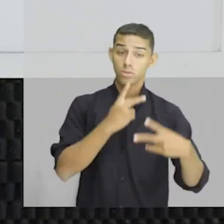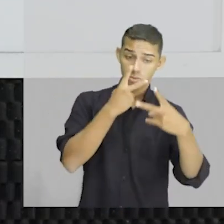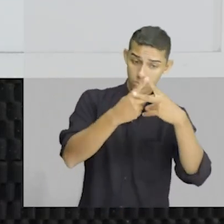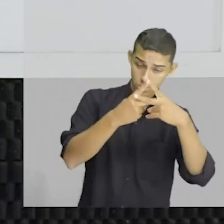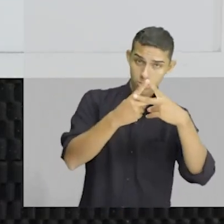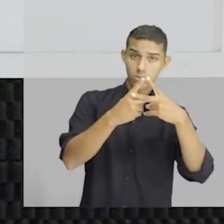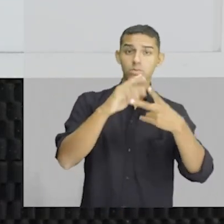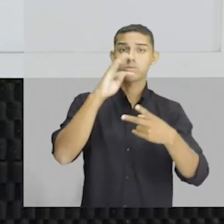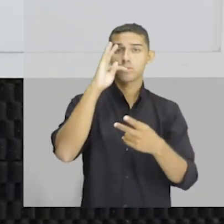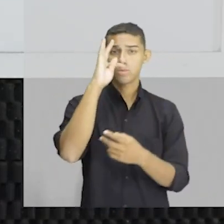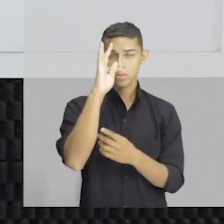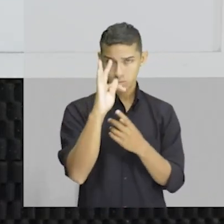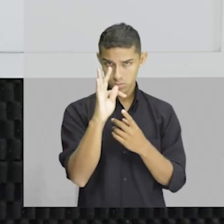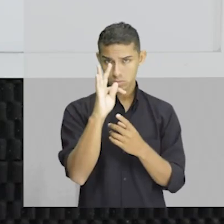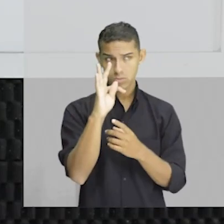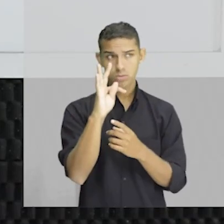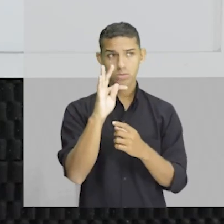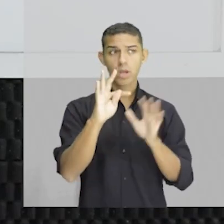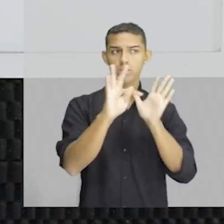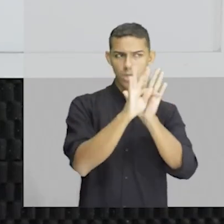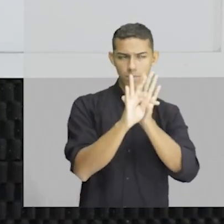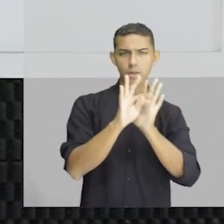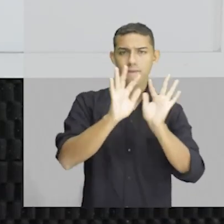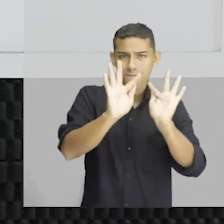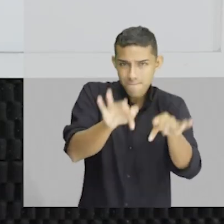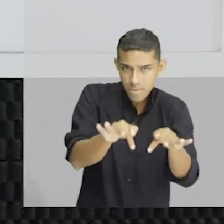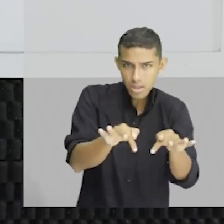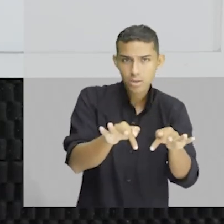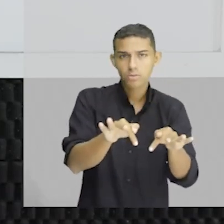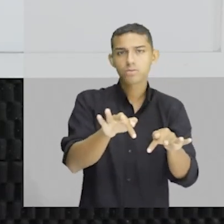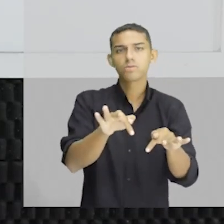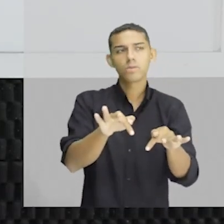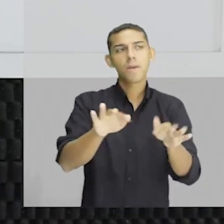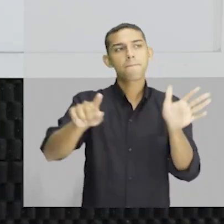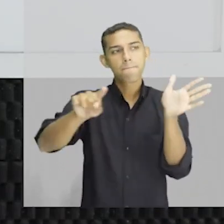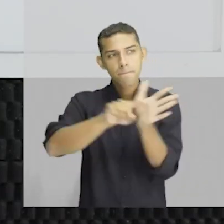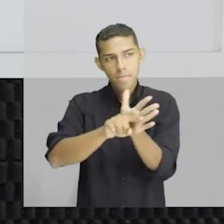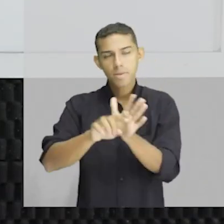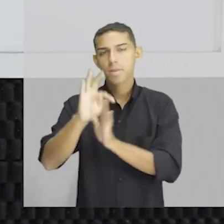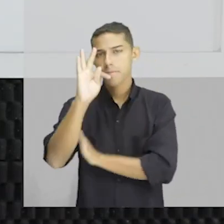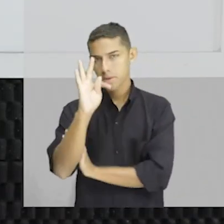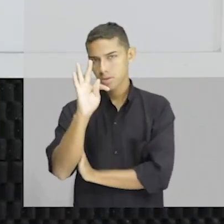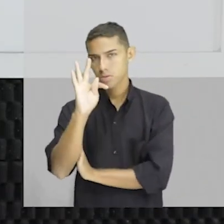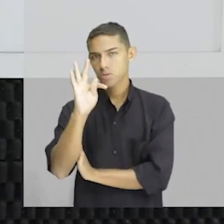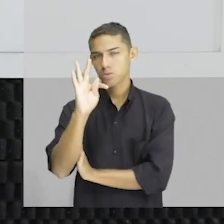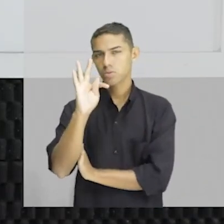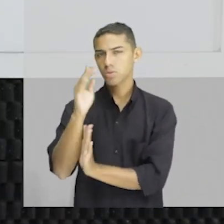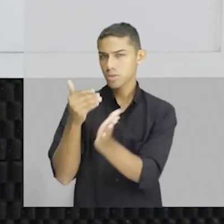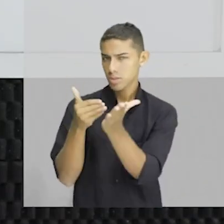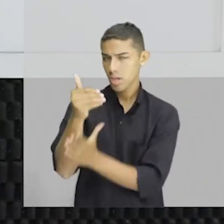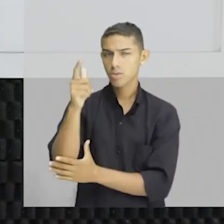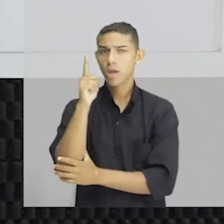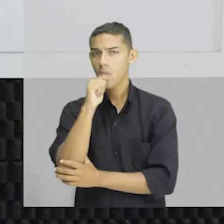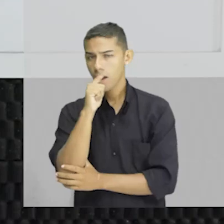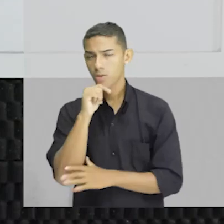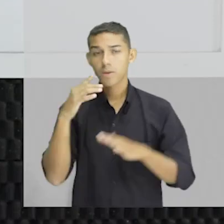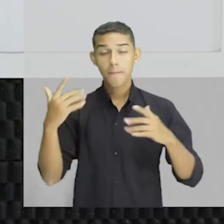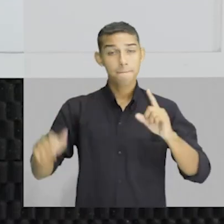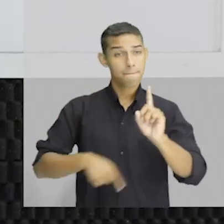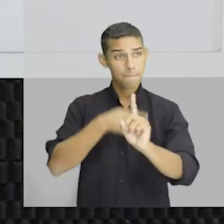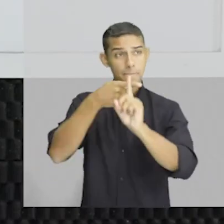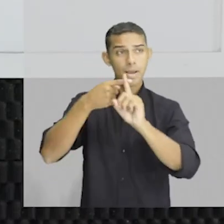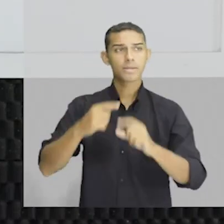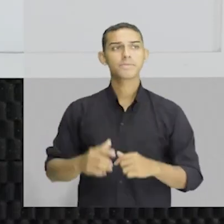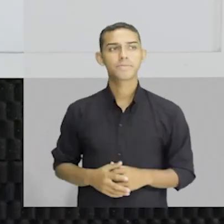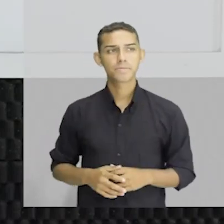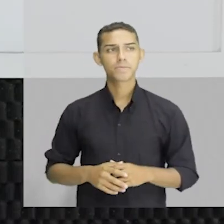final menos a temperatura inicial da água mas massa do